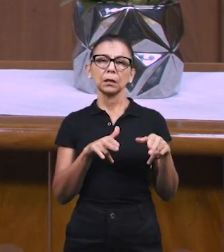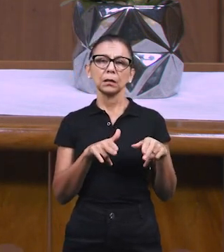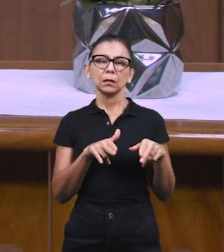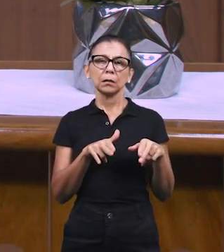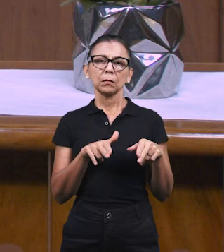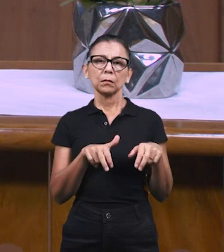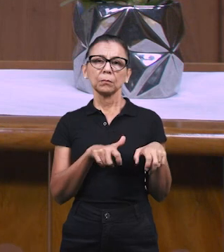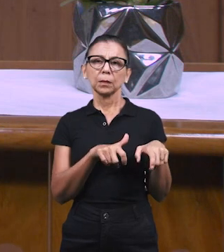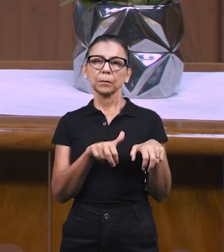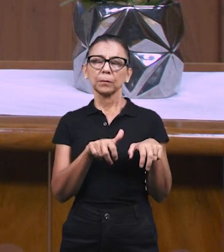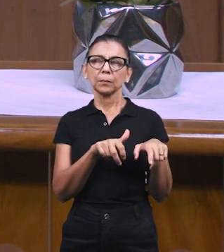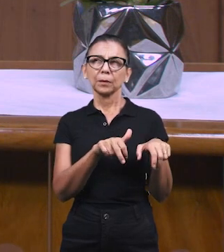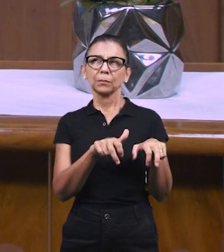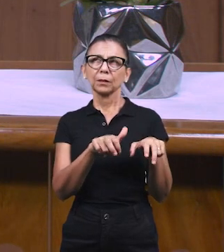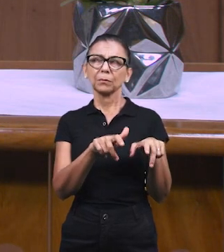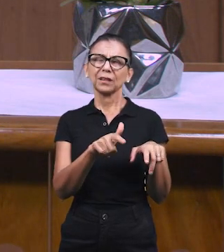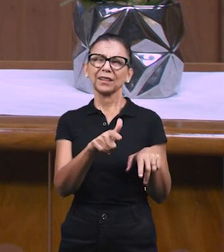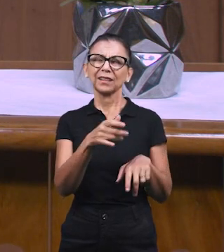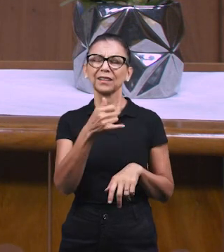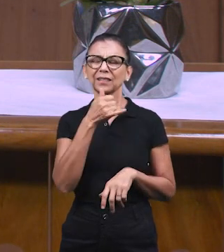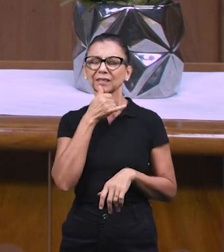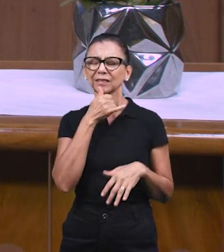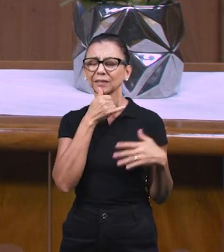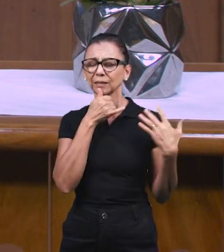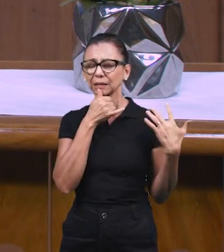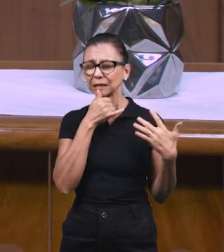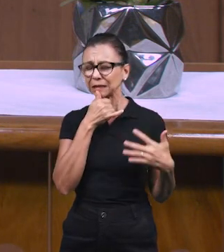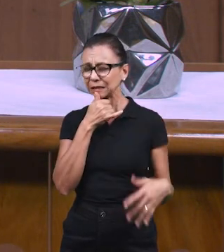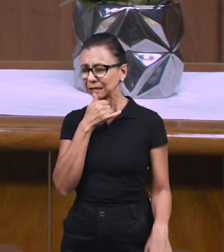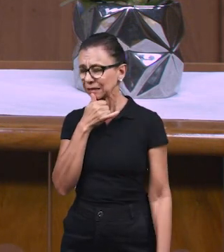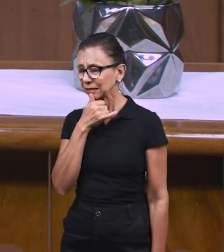e o coração deles estava cheio de tristeza.